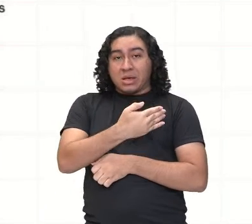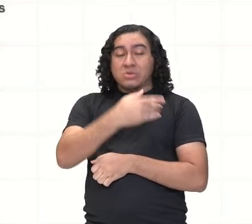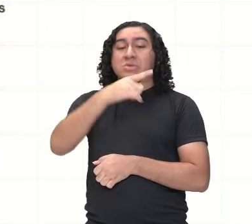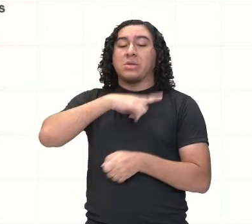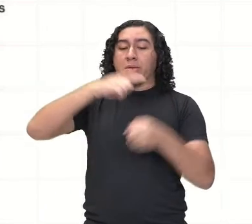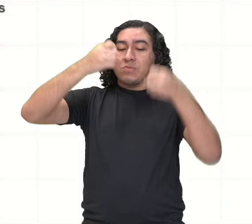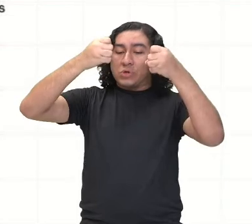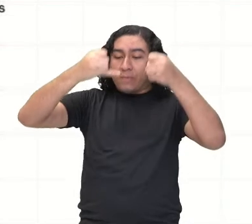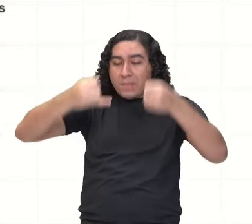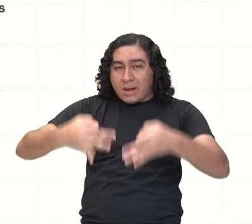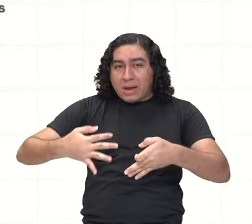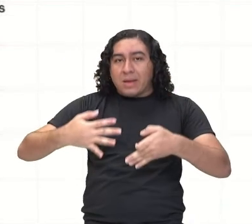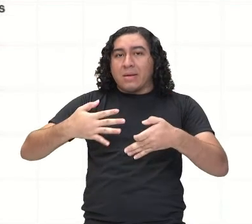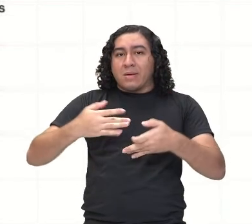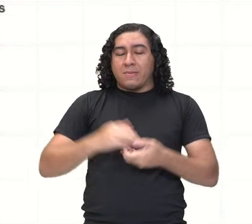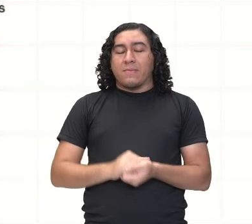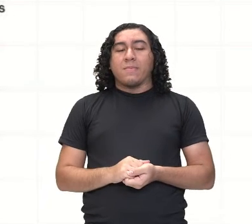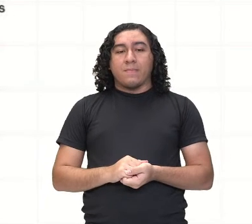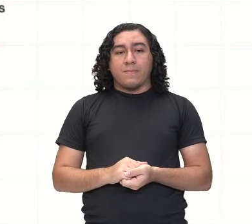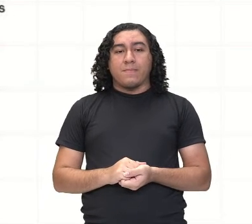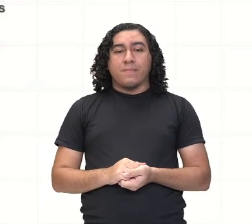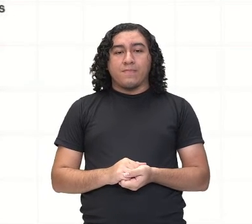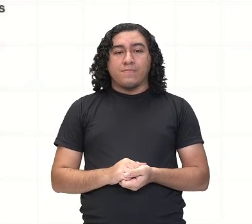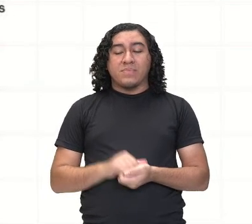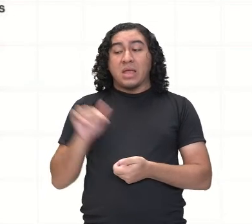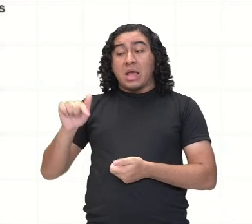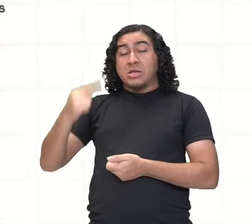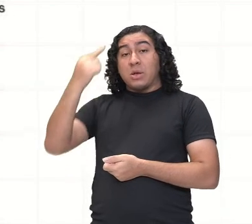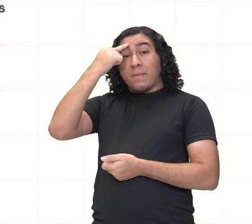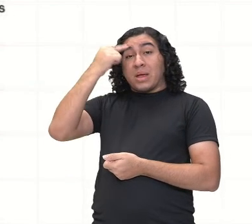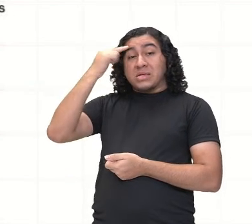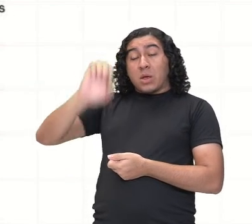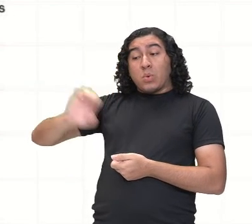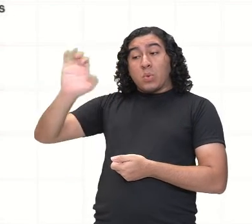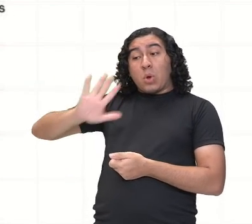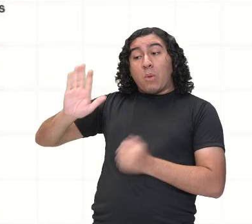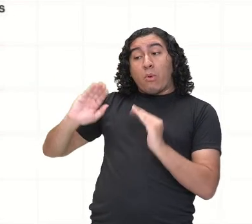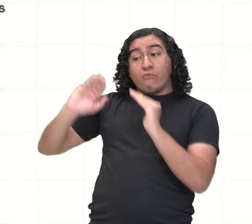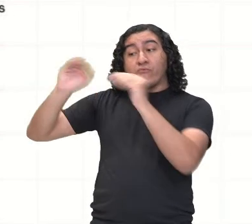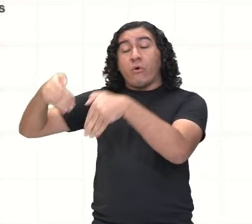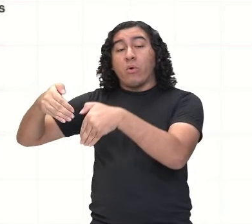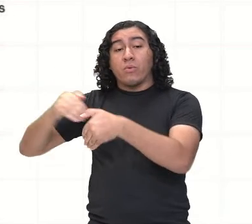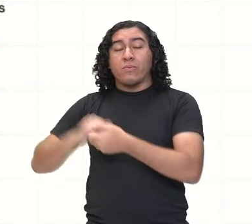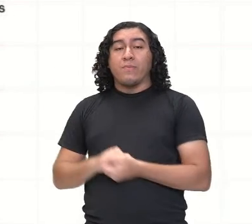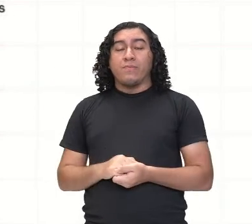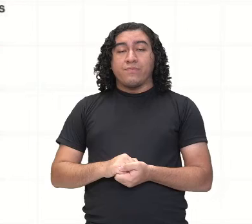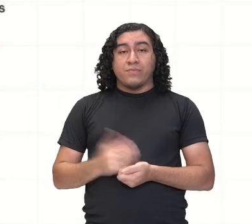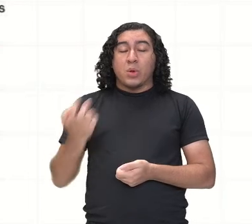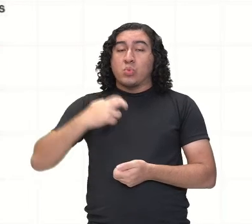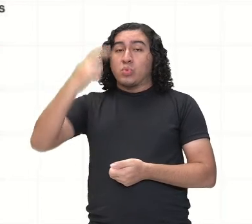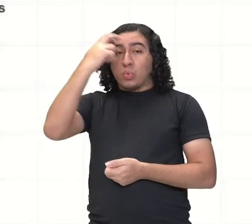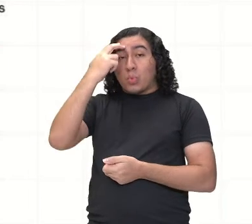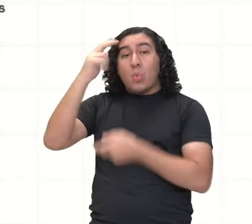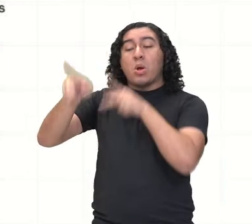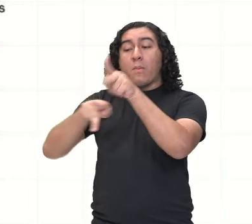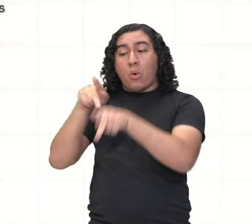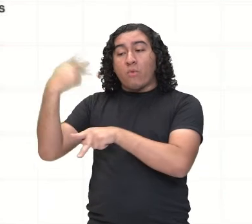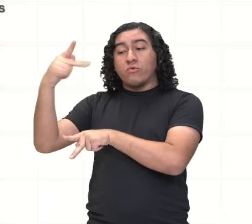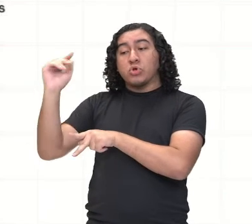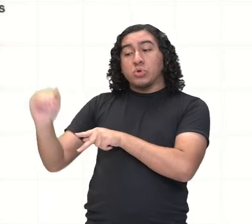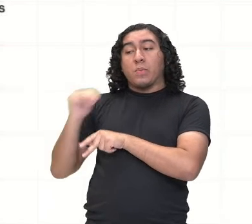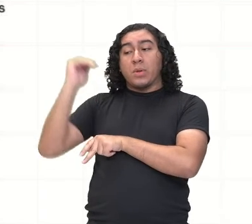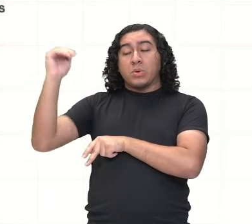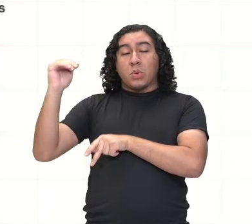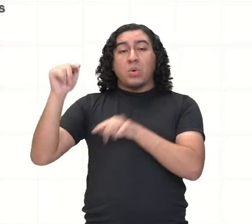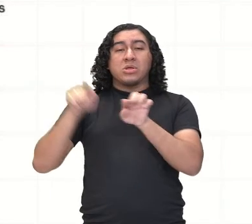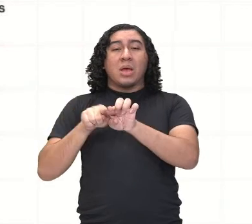práticas. Então, muitos europeus mantinham uma visão etnocêntrica, é aquela que a cultura, seu povo é superior, que